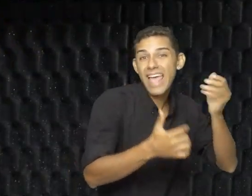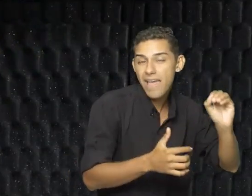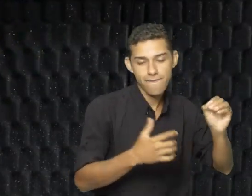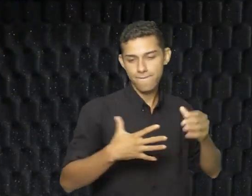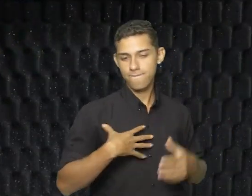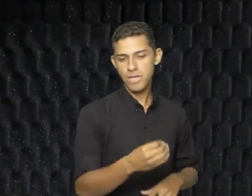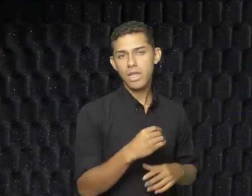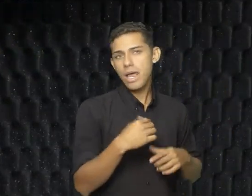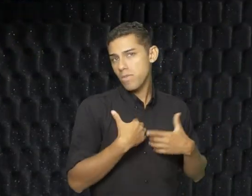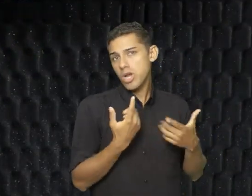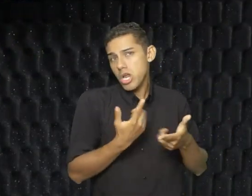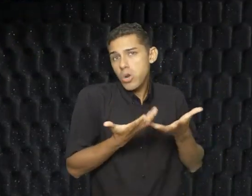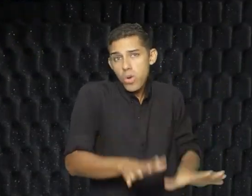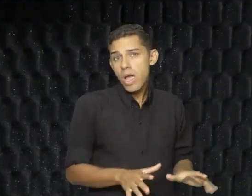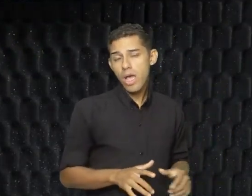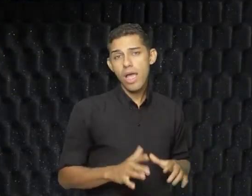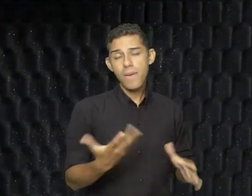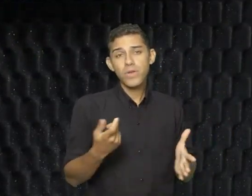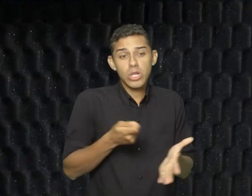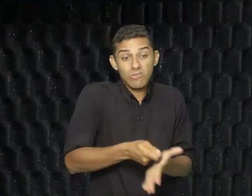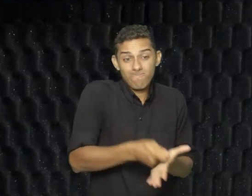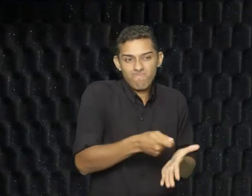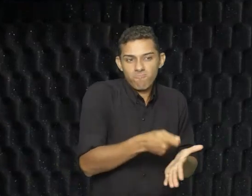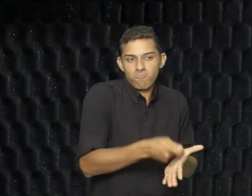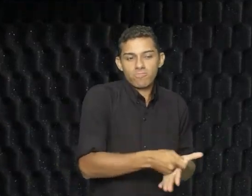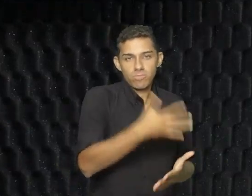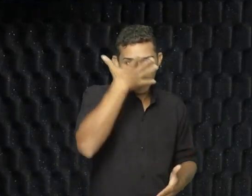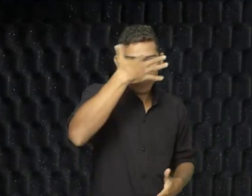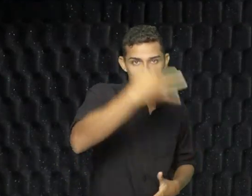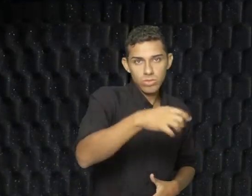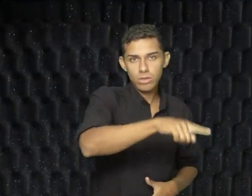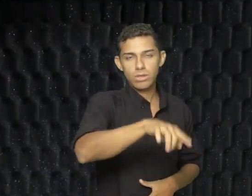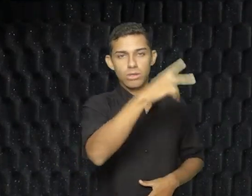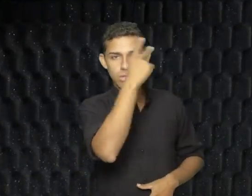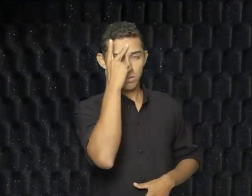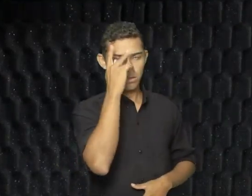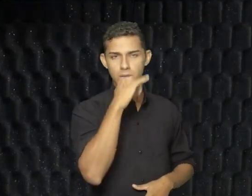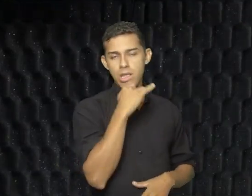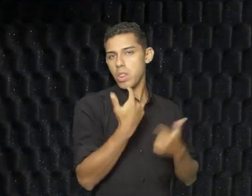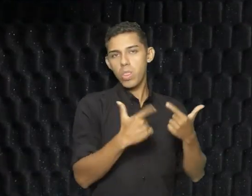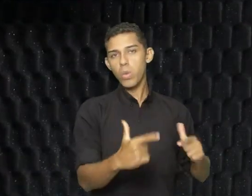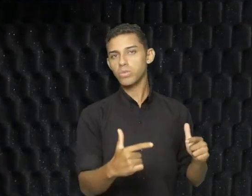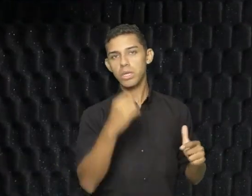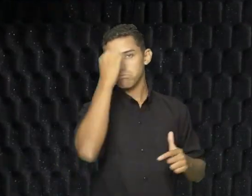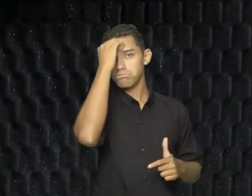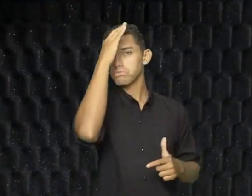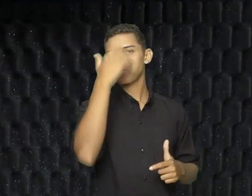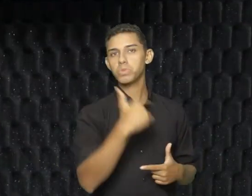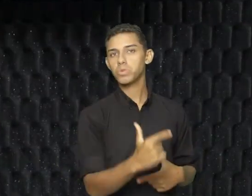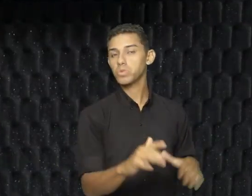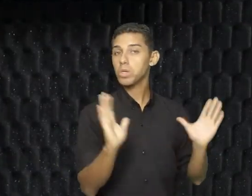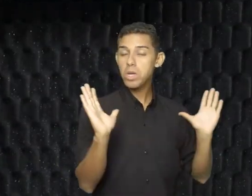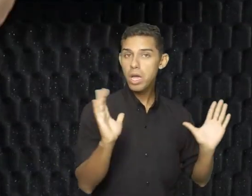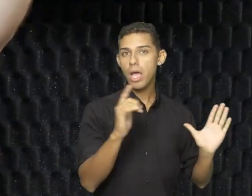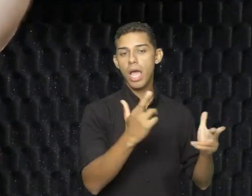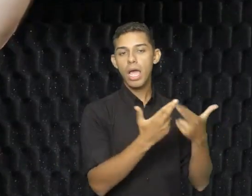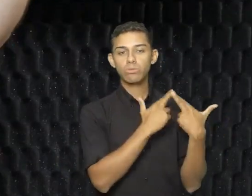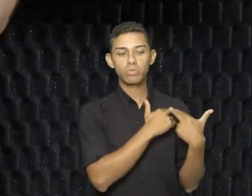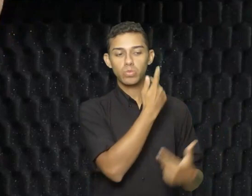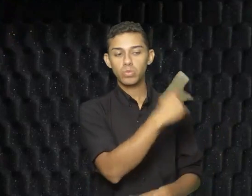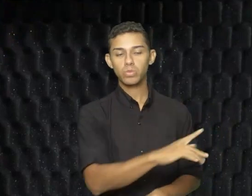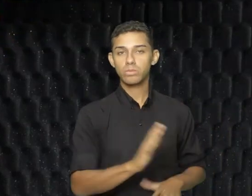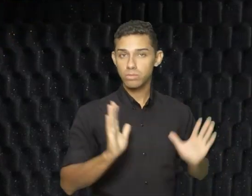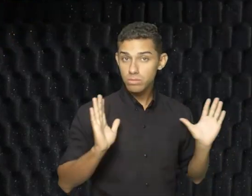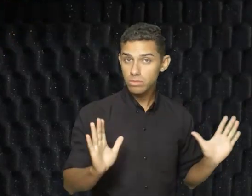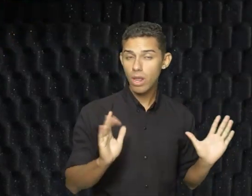ele queria, porque senão a gente vai exigir um nível de consciência para uma pessoa que não a tem, tá? É uma